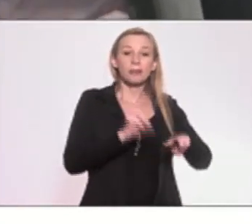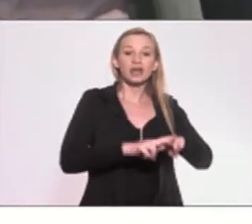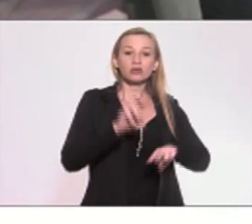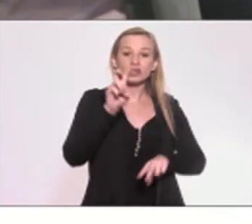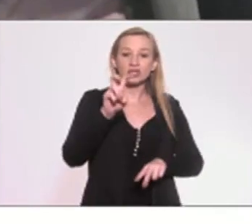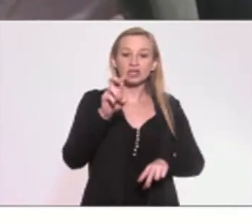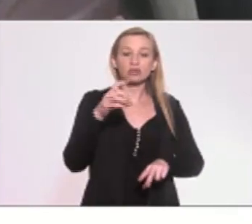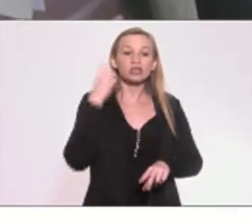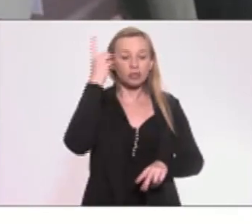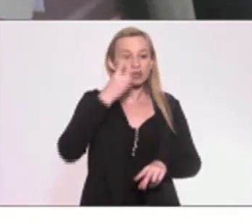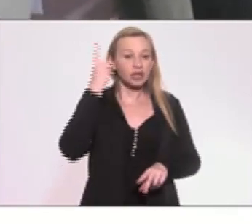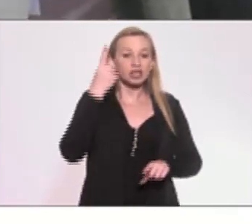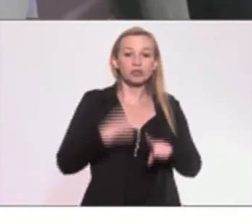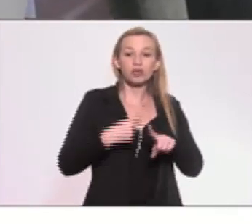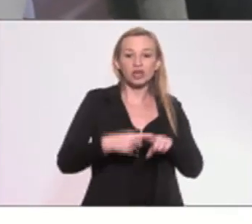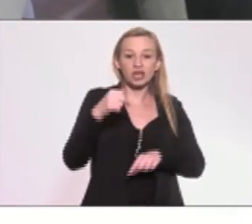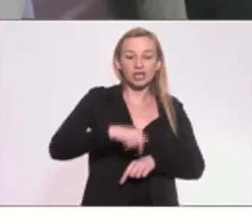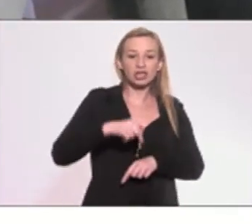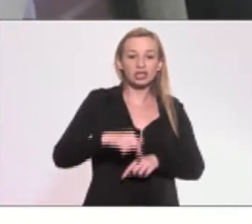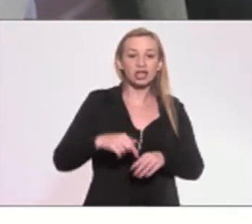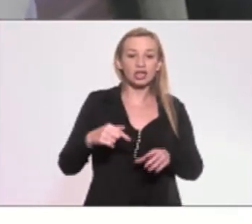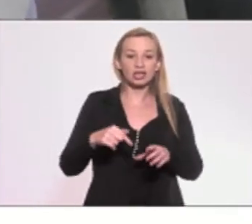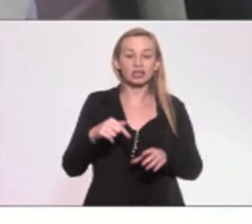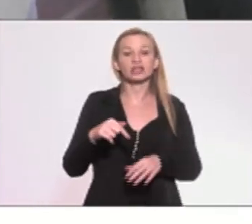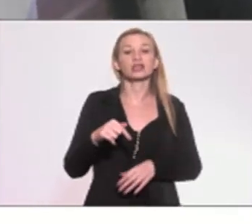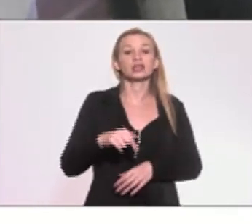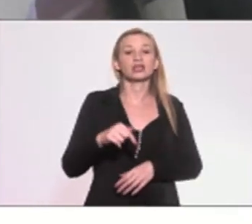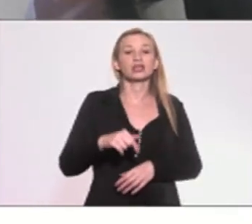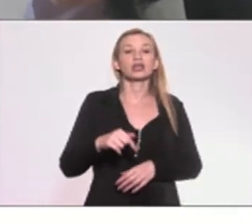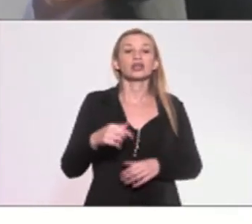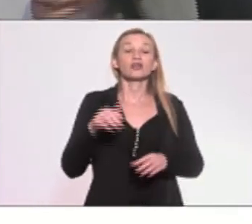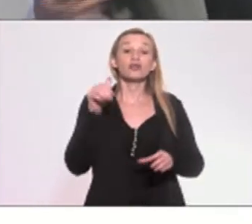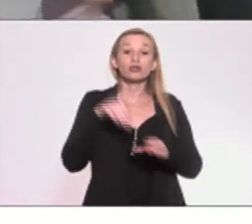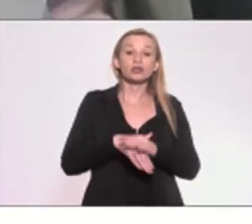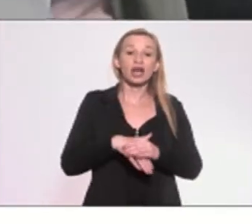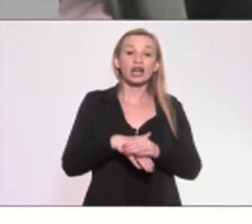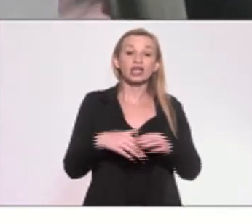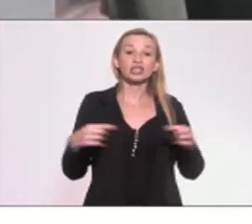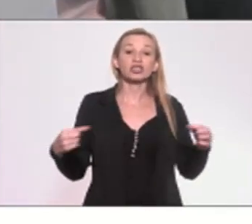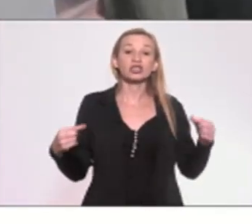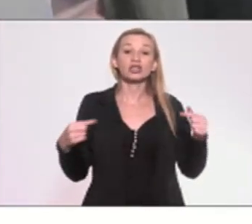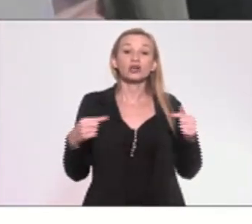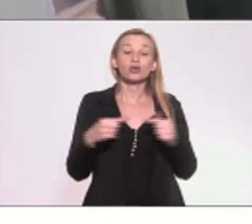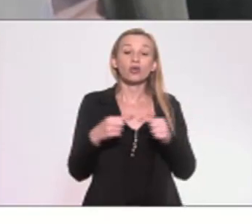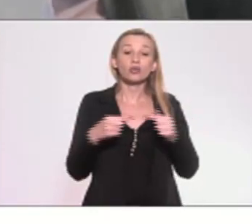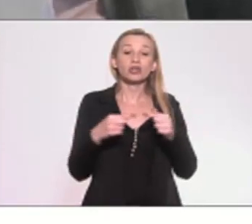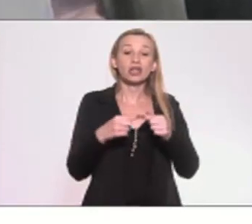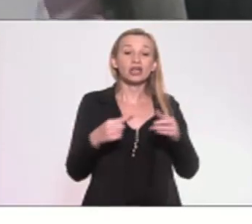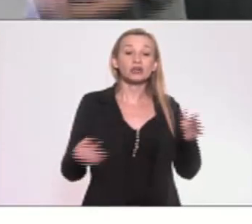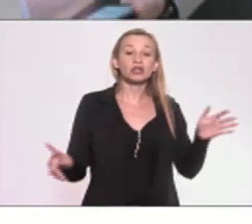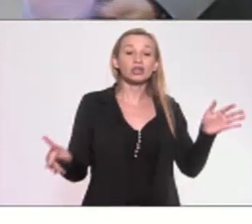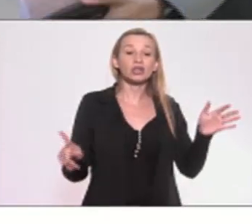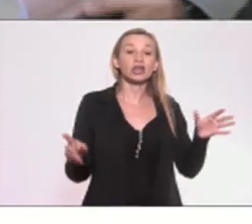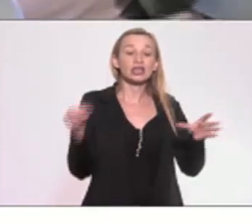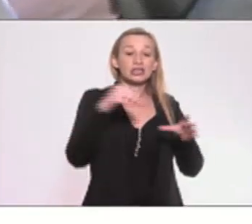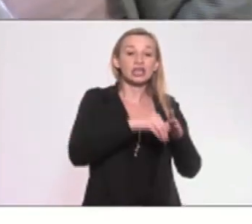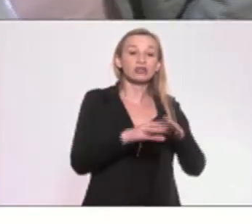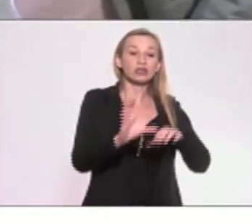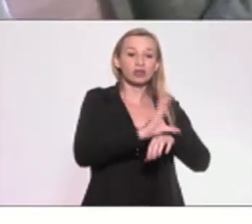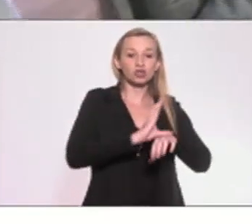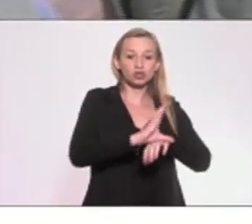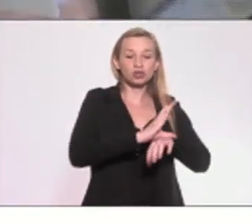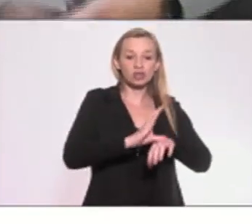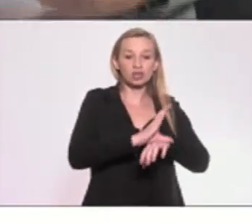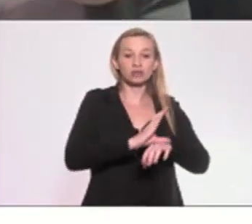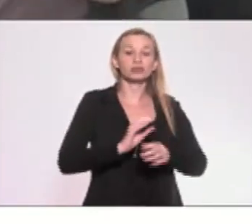deputados, porque aqui dentro nós temos que votar de acordo com o que está escrito na Constituição. E